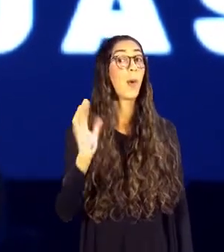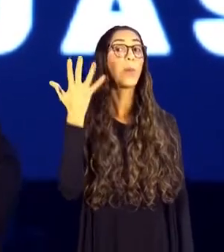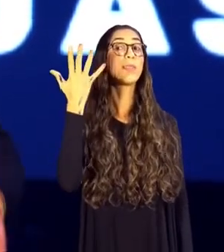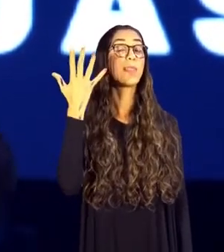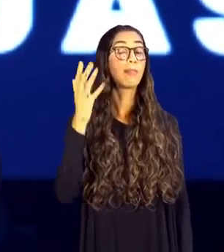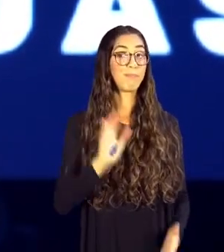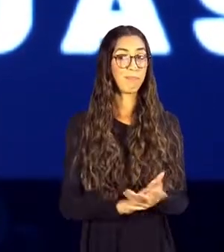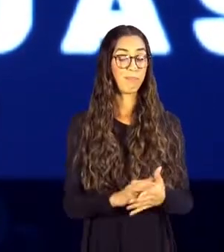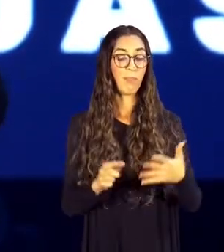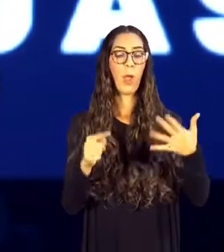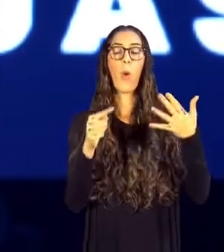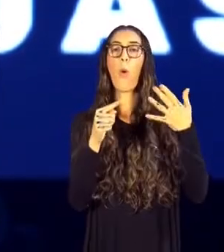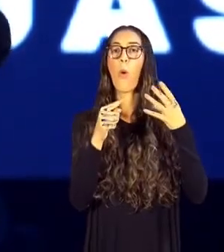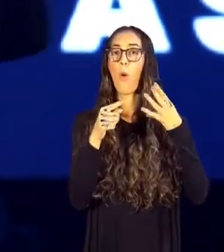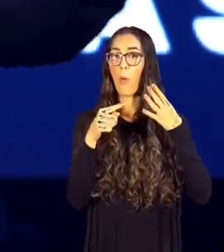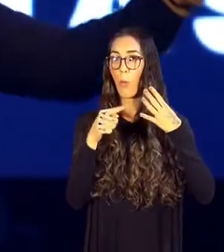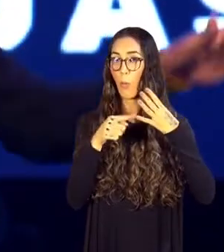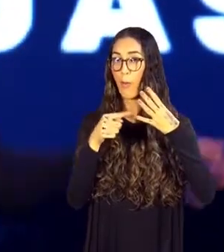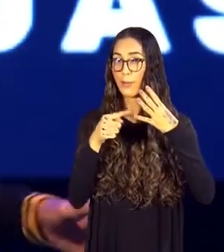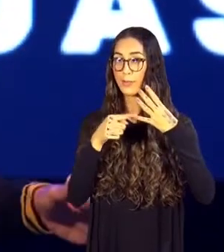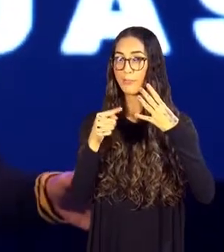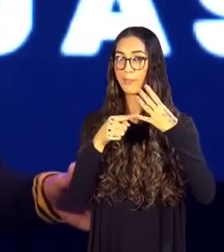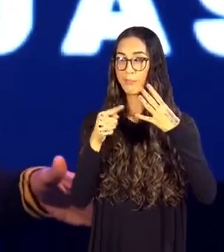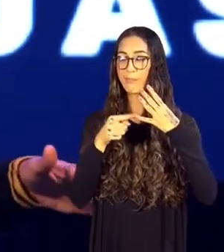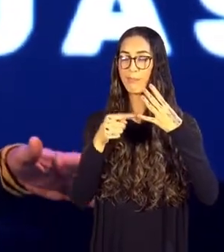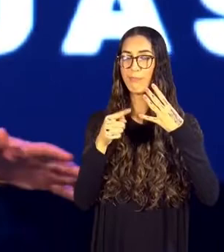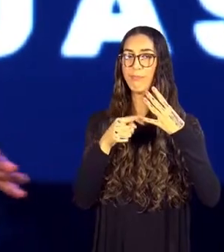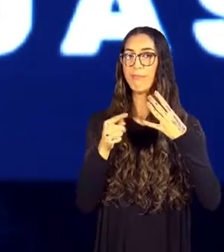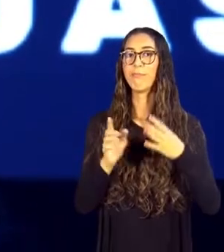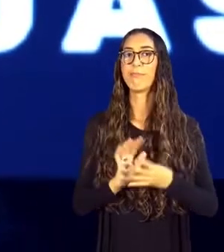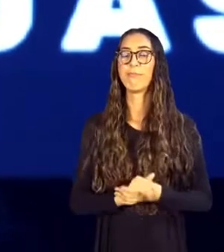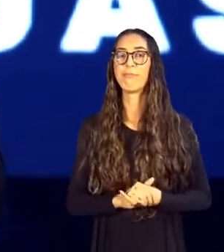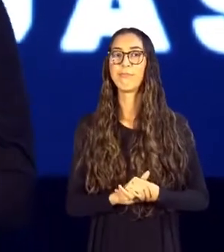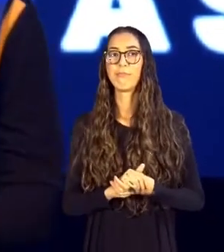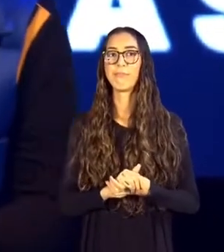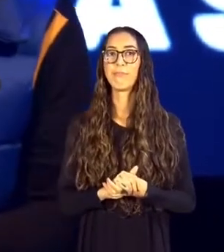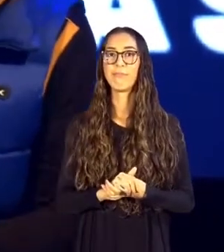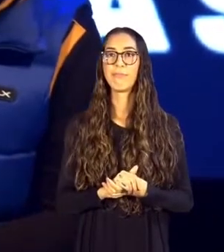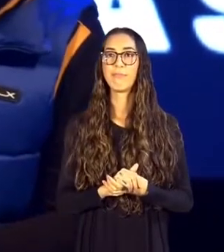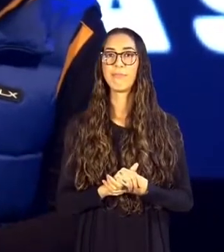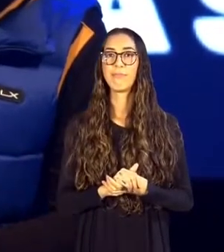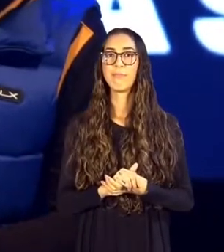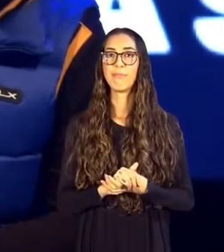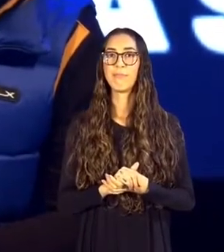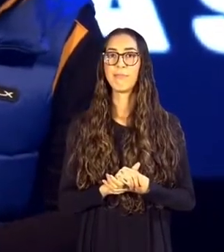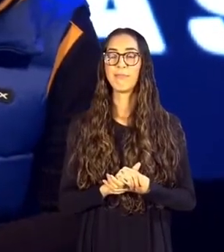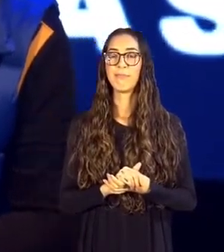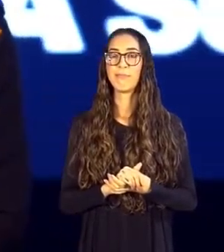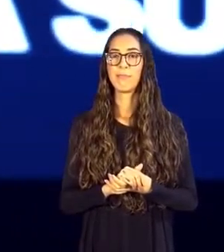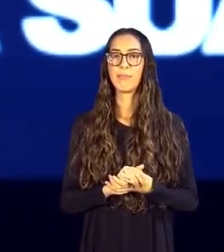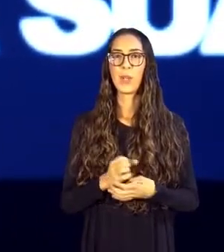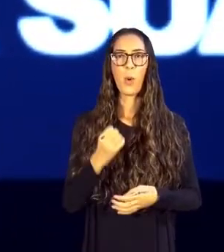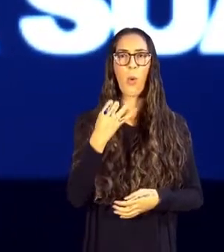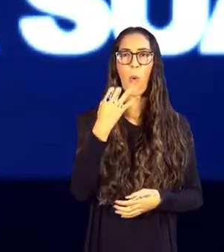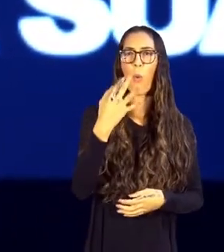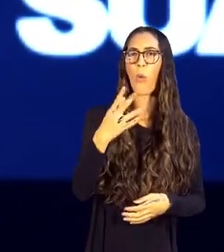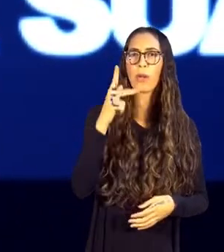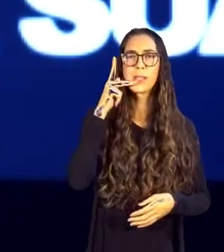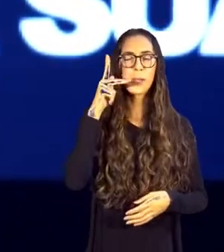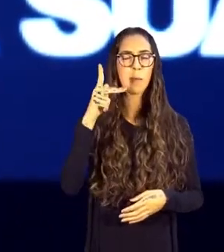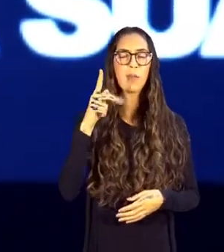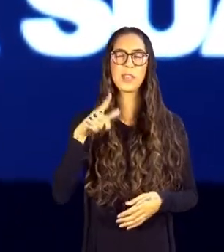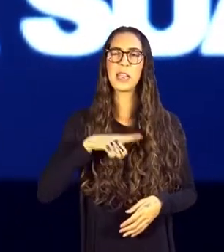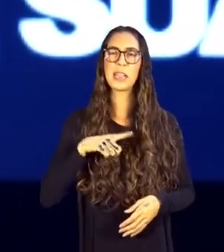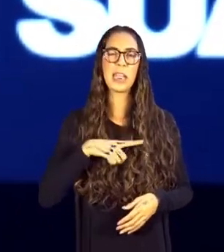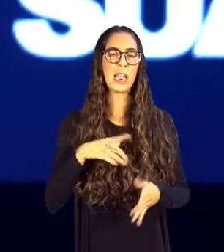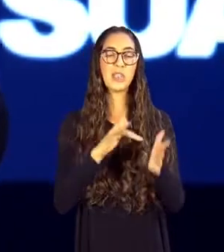Probabilidades. Quarta profecia, porque eles pegaram aleatoriamente. Quantas profecias tem sobre Jesus no Velho Testamento? 300. Ele só